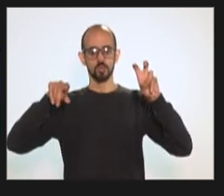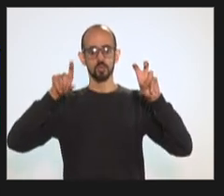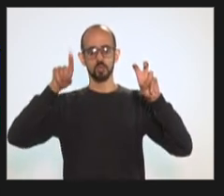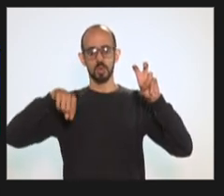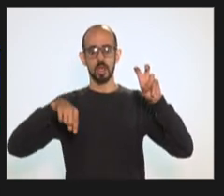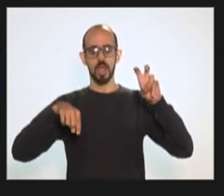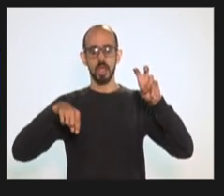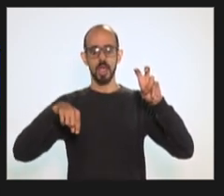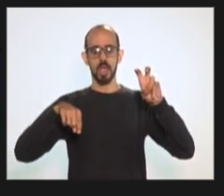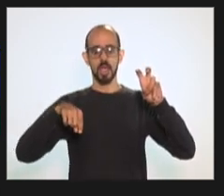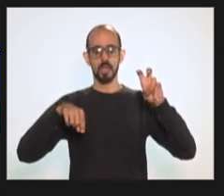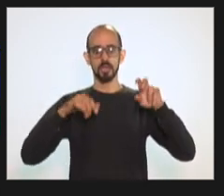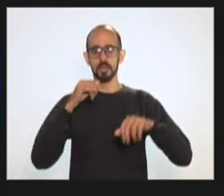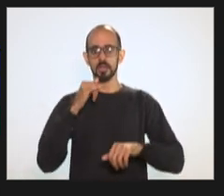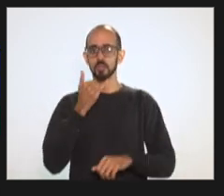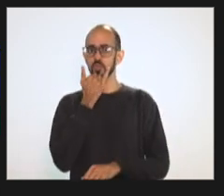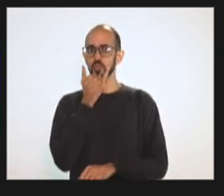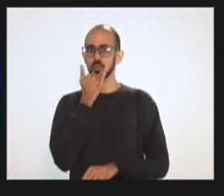em nos matar